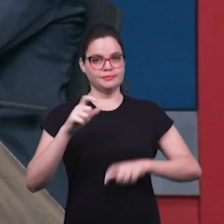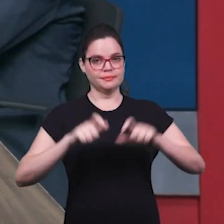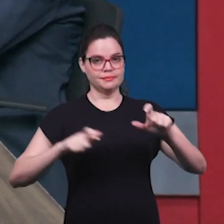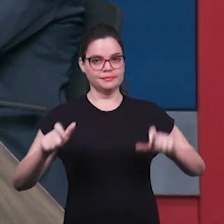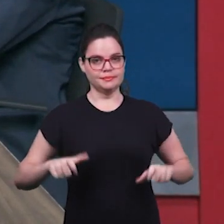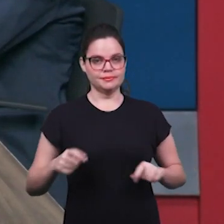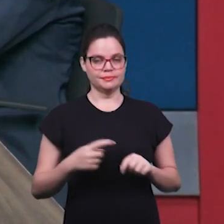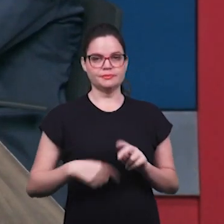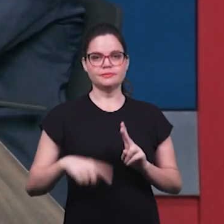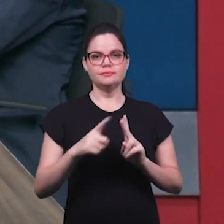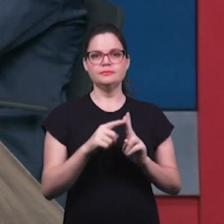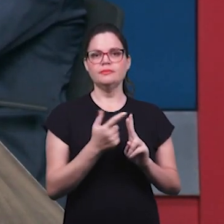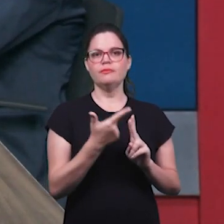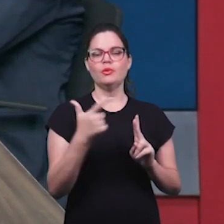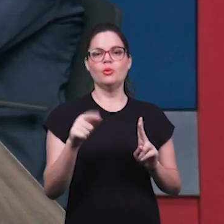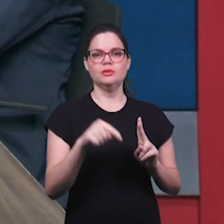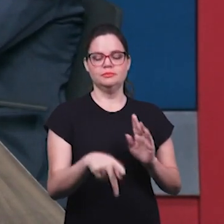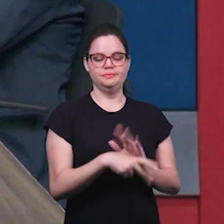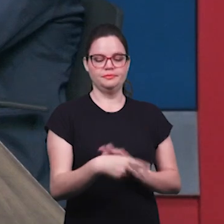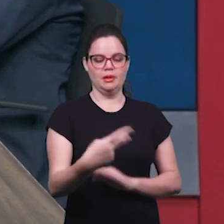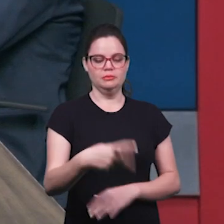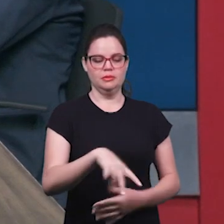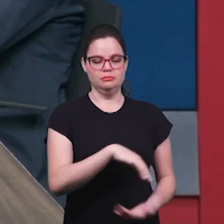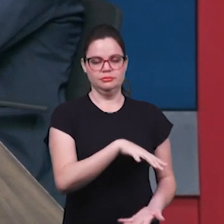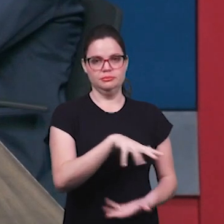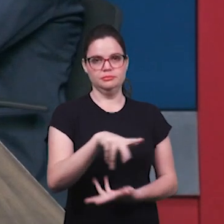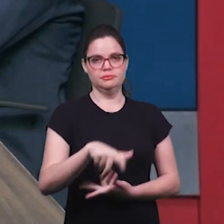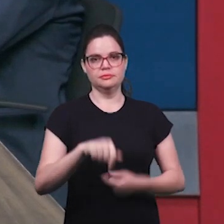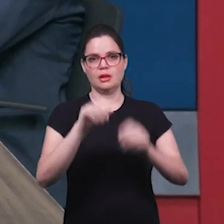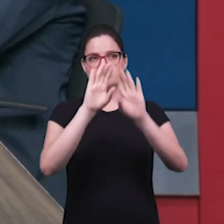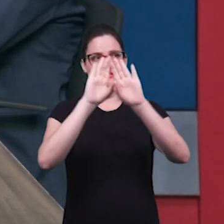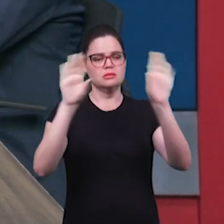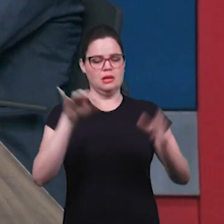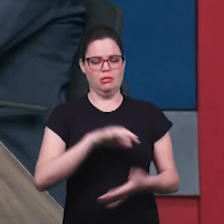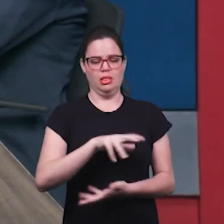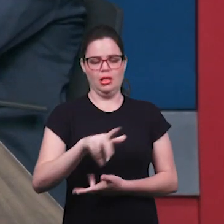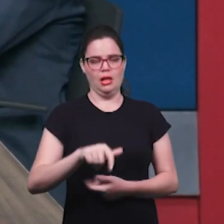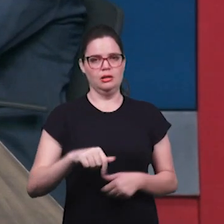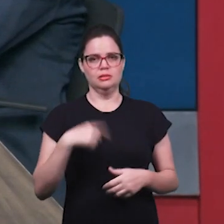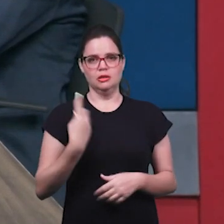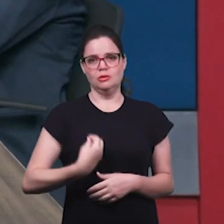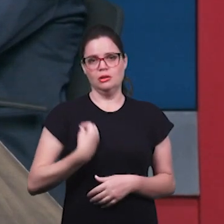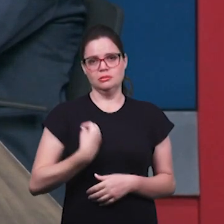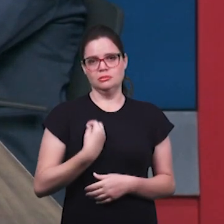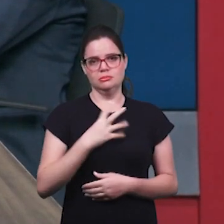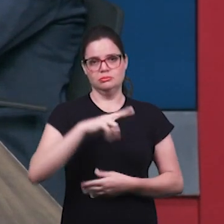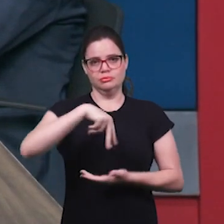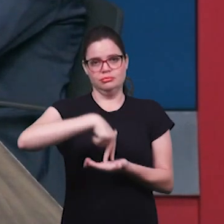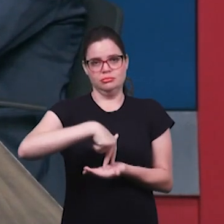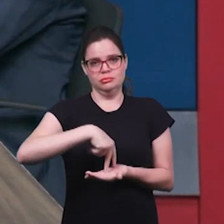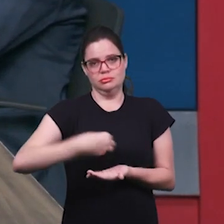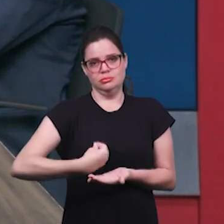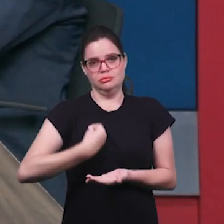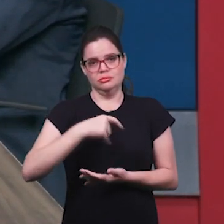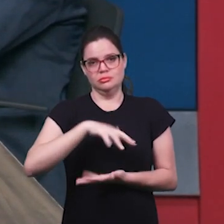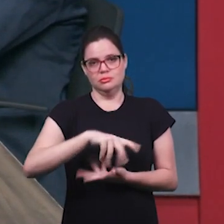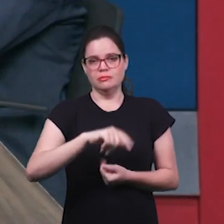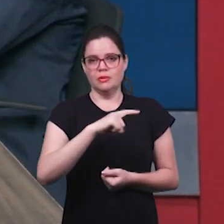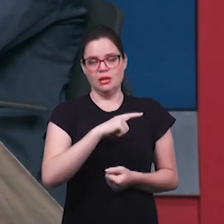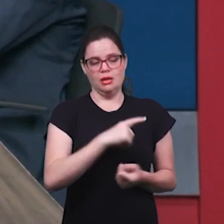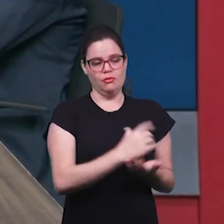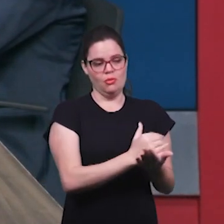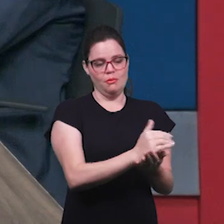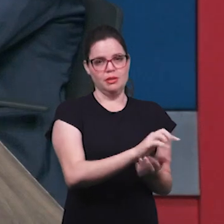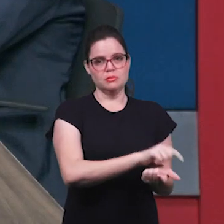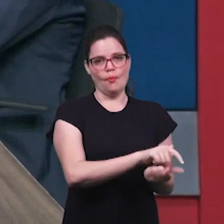aspecto aqui diz respeito a este universo criador, este universo criado, que nós fazemos parte dele. Ele tem um início